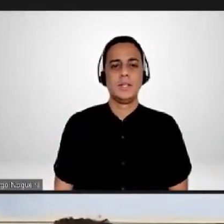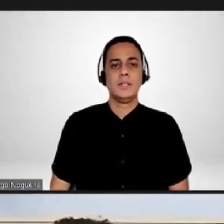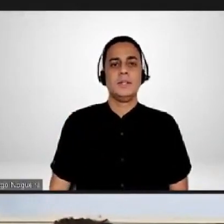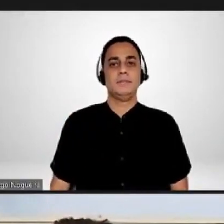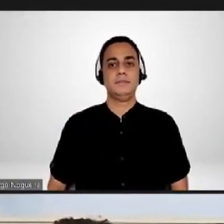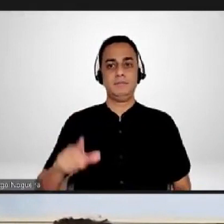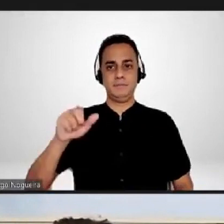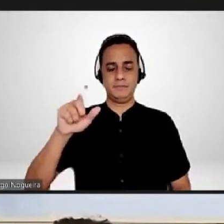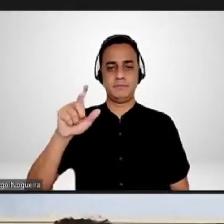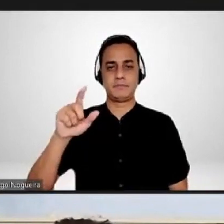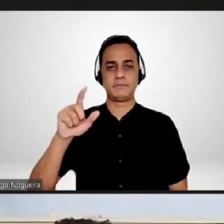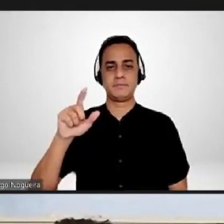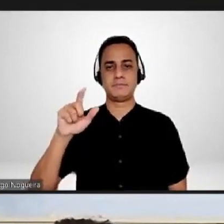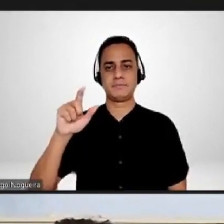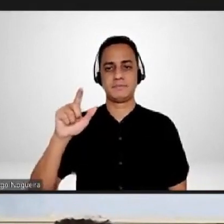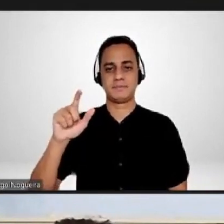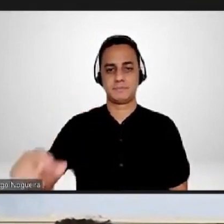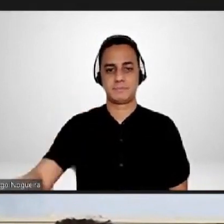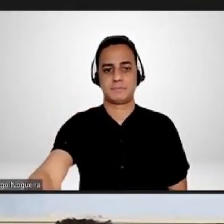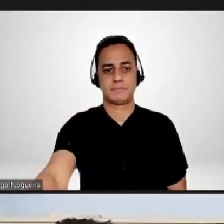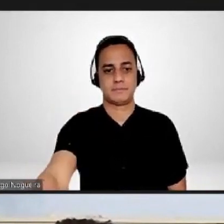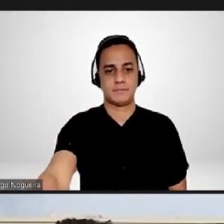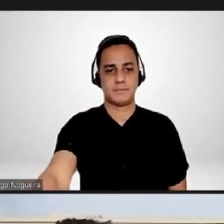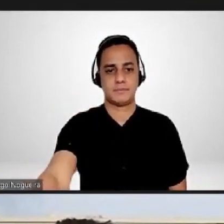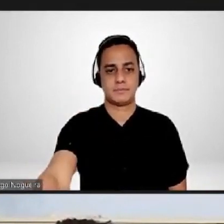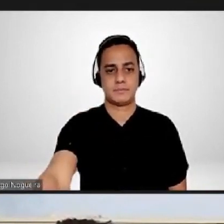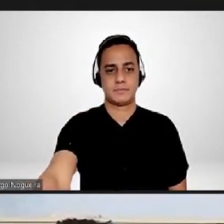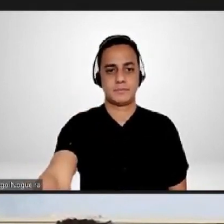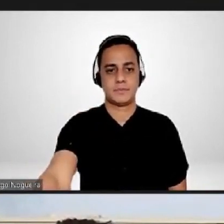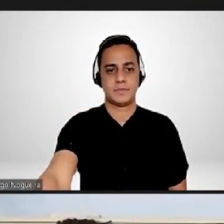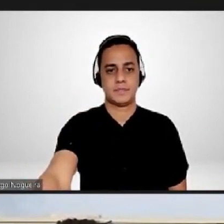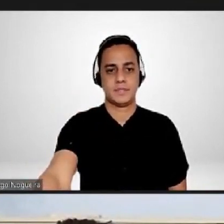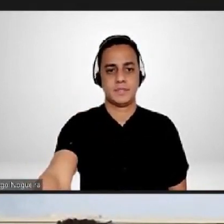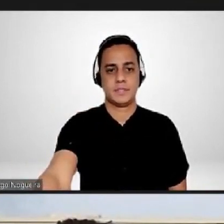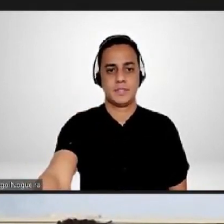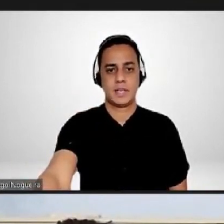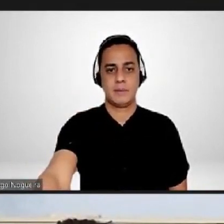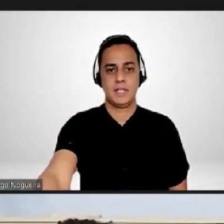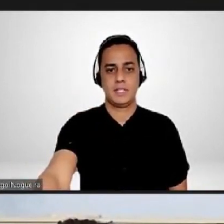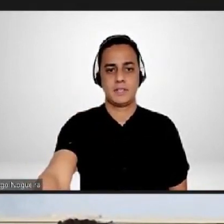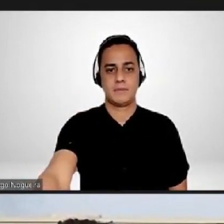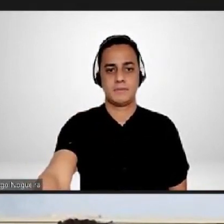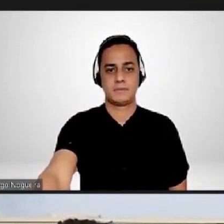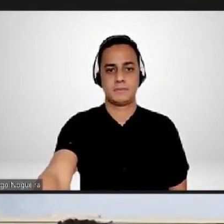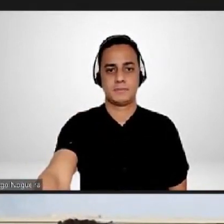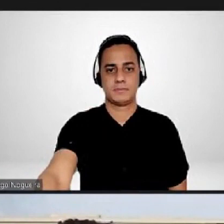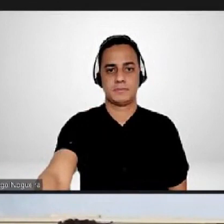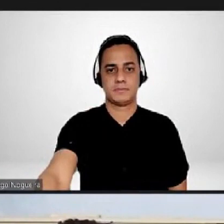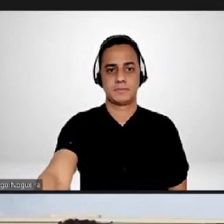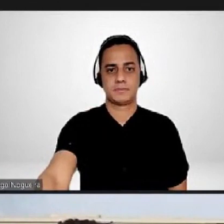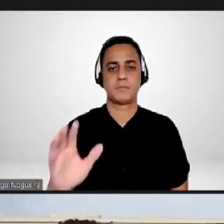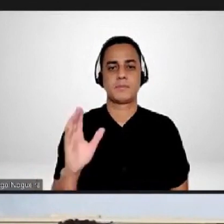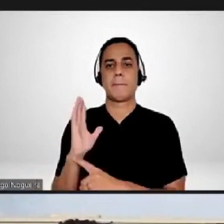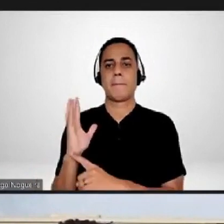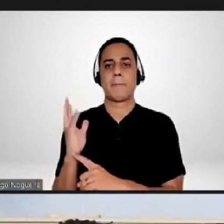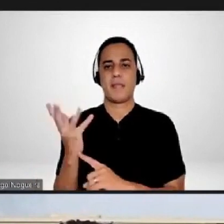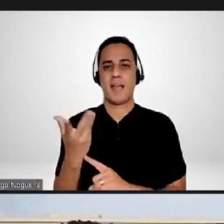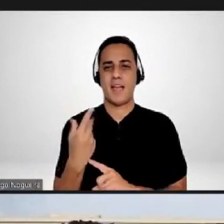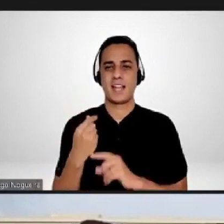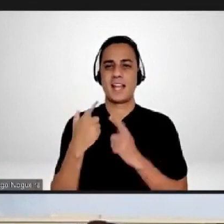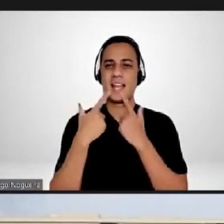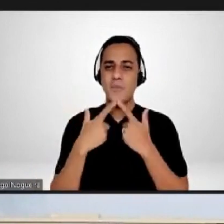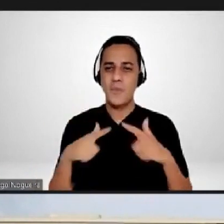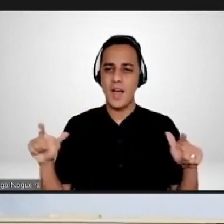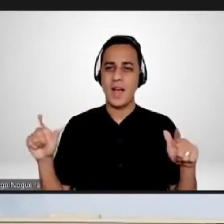não subestima a importância da arte? E como a arte como linguagem e como